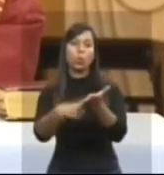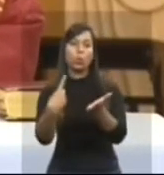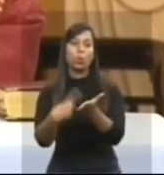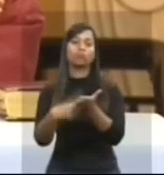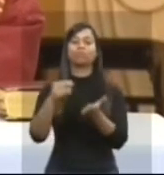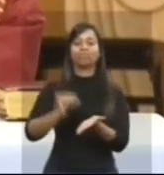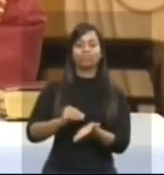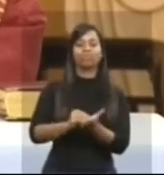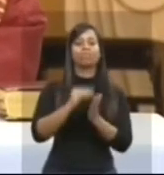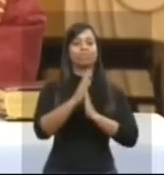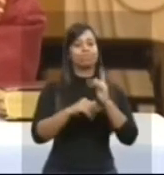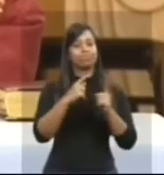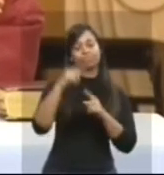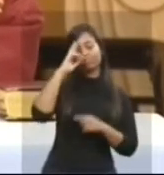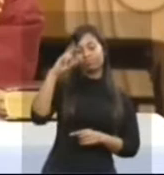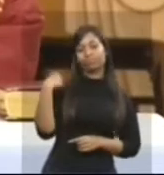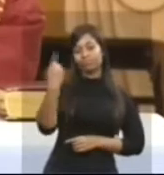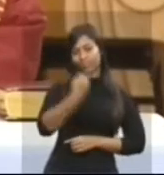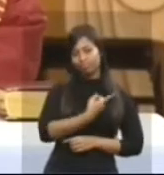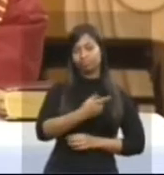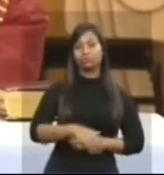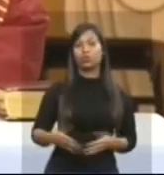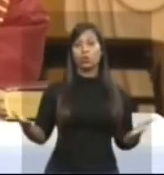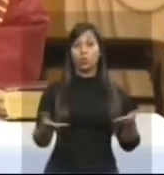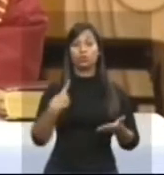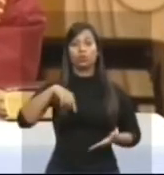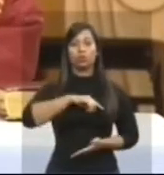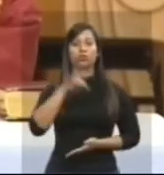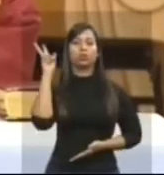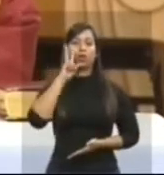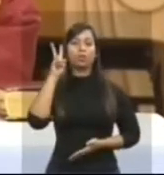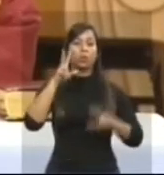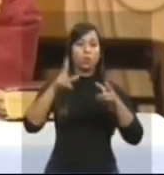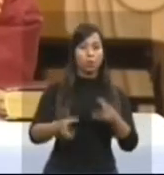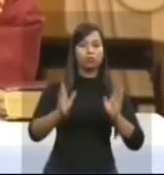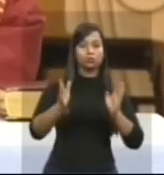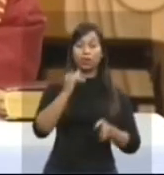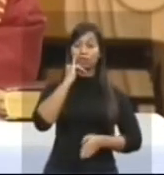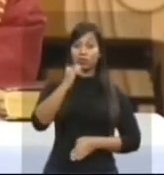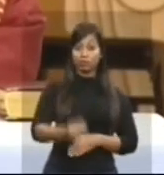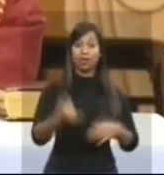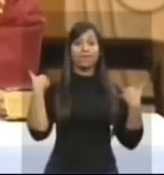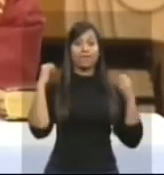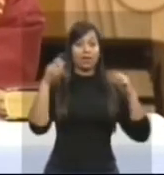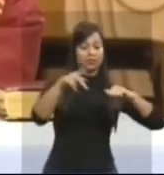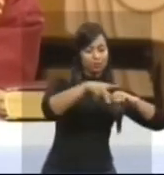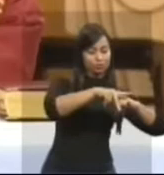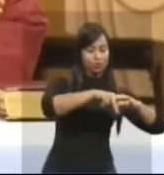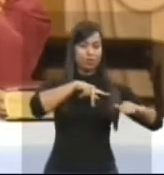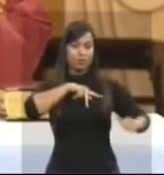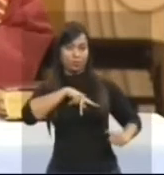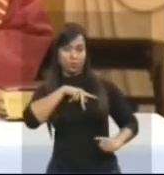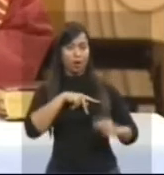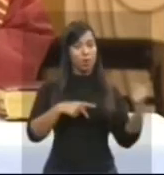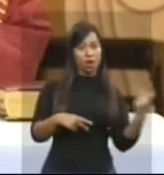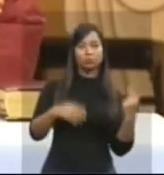compromisso com a Igreja de Nosso Senhor, que hoje nós celebramos, como foi dita, a festa de São Pedro e São Paulo,